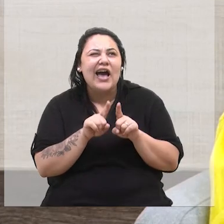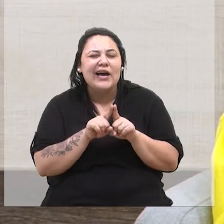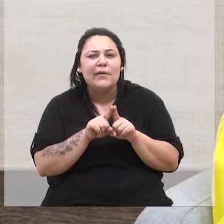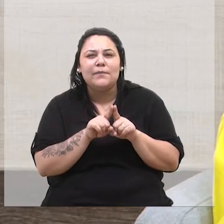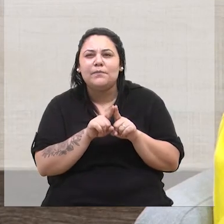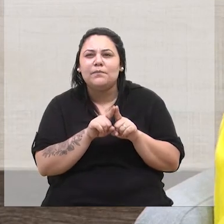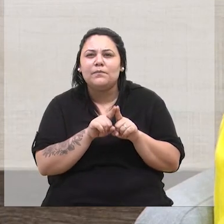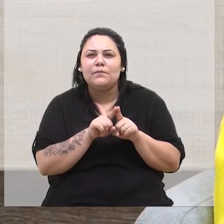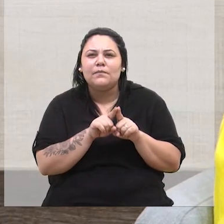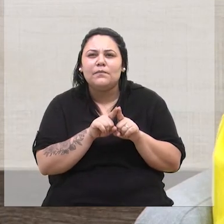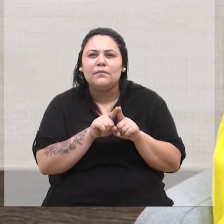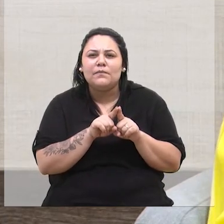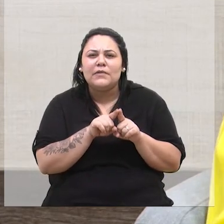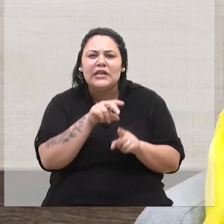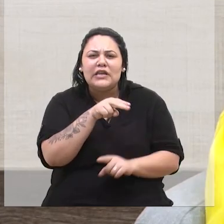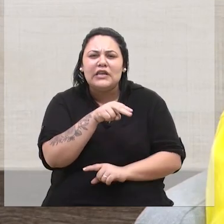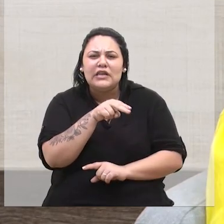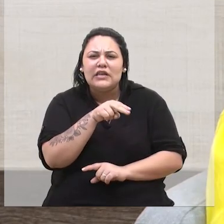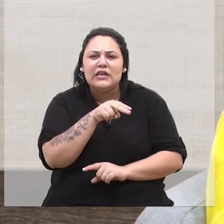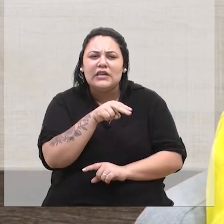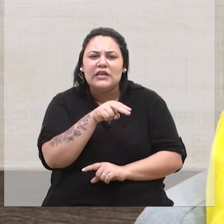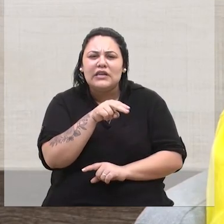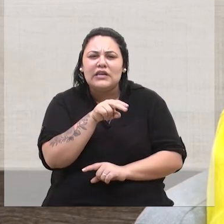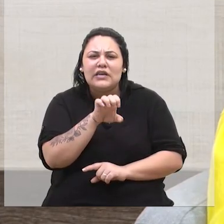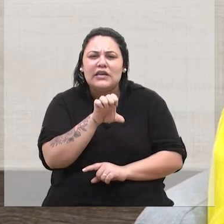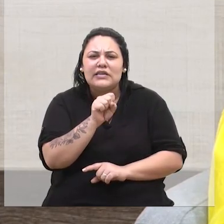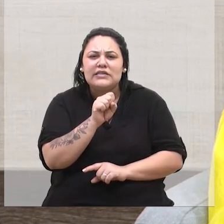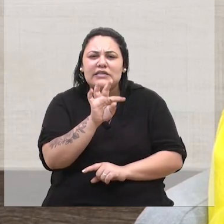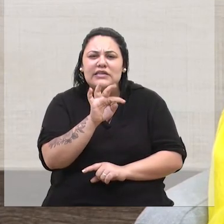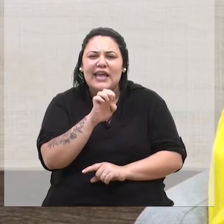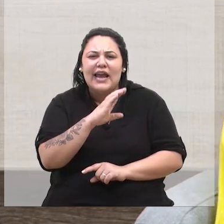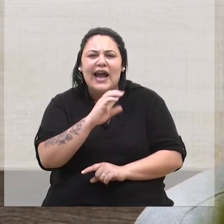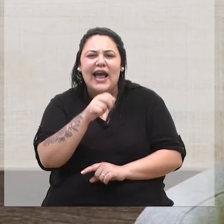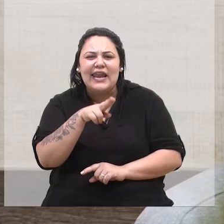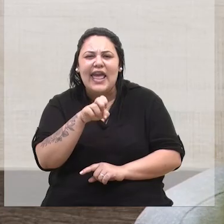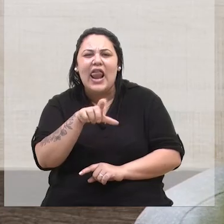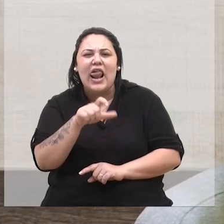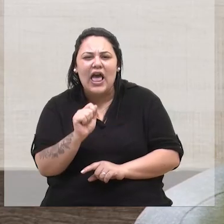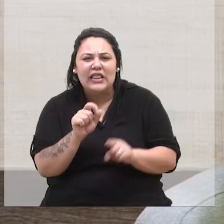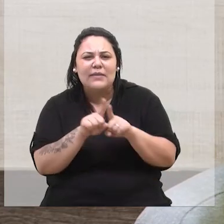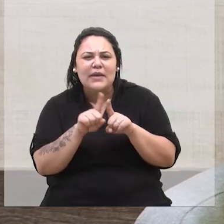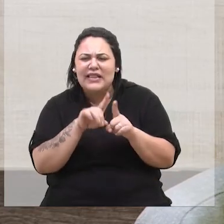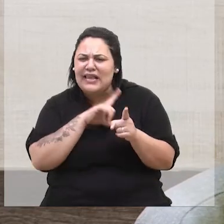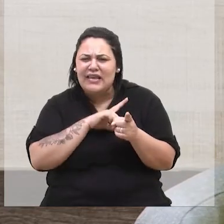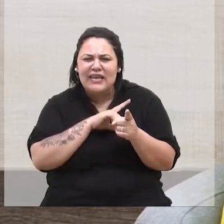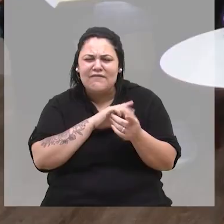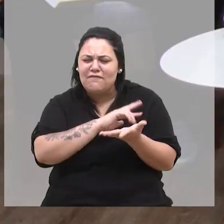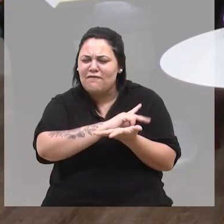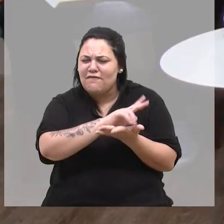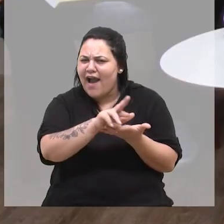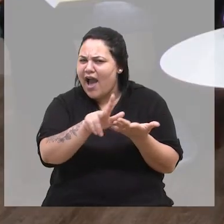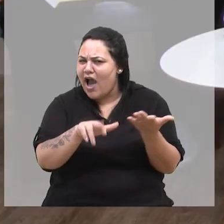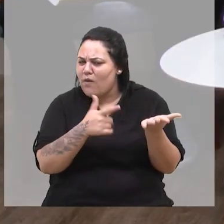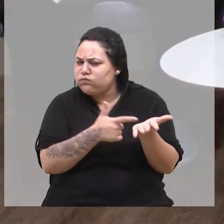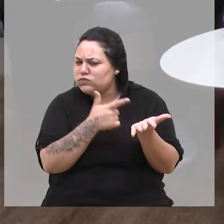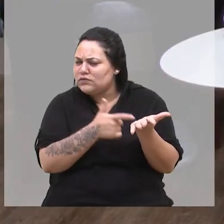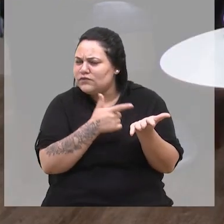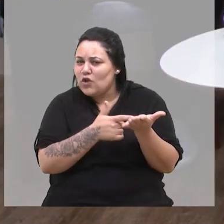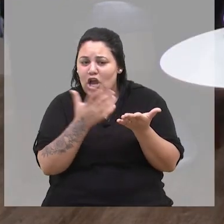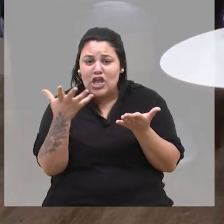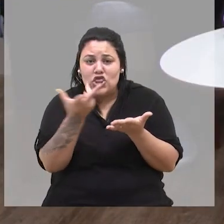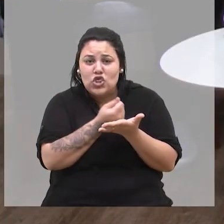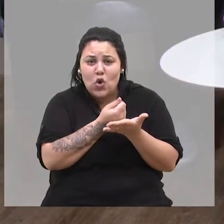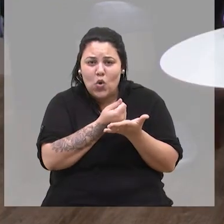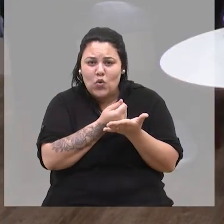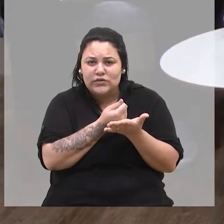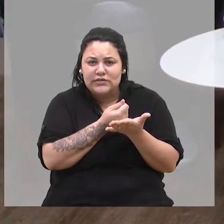por Nilda Estecanella, onde elas todas vão investigando, e